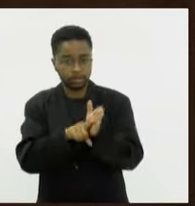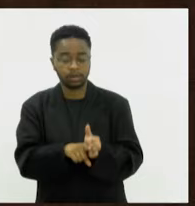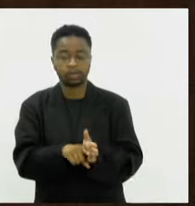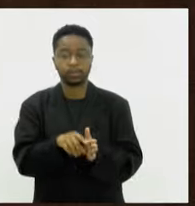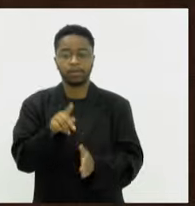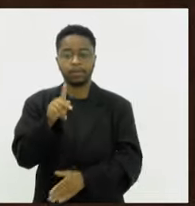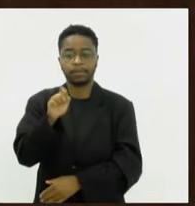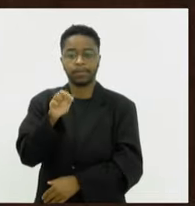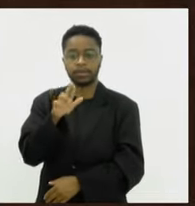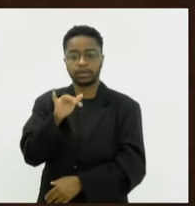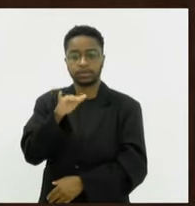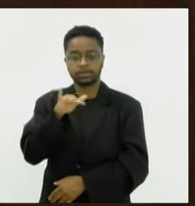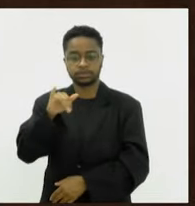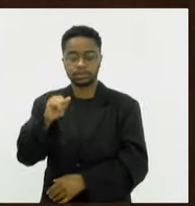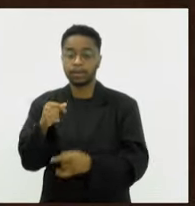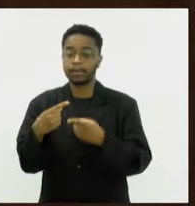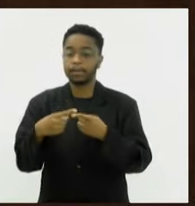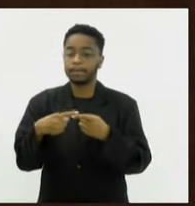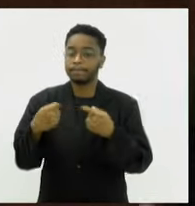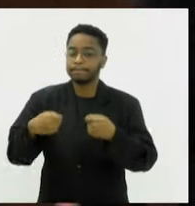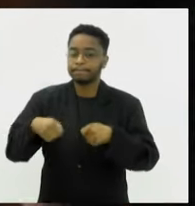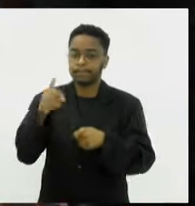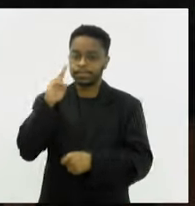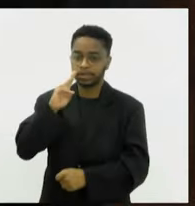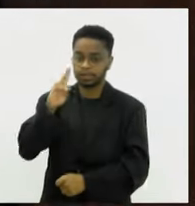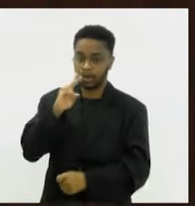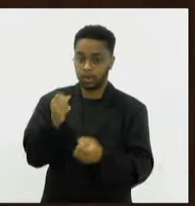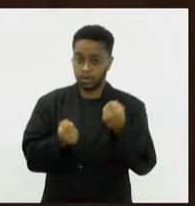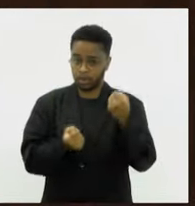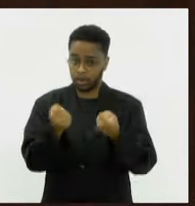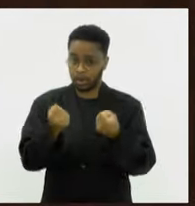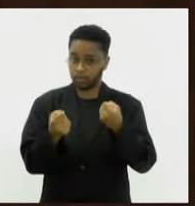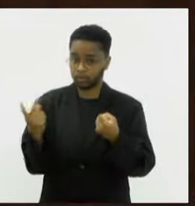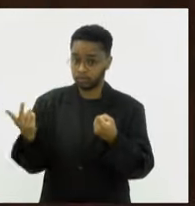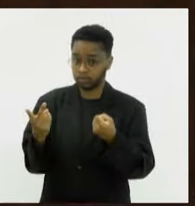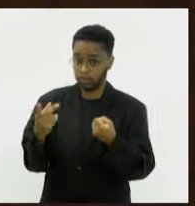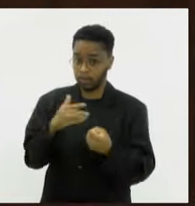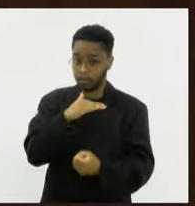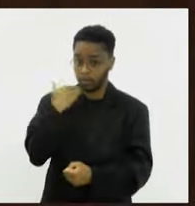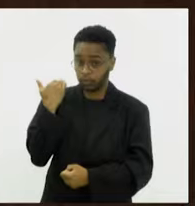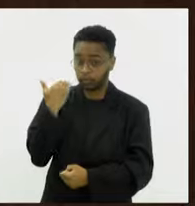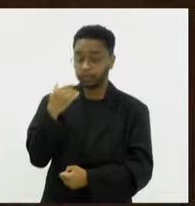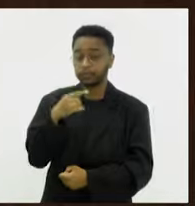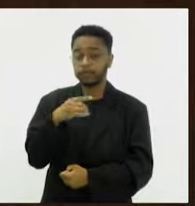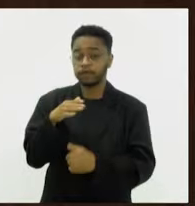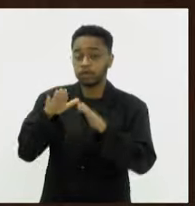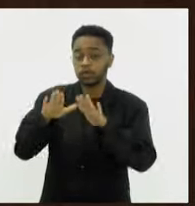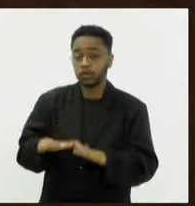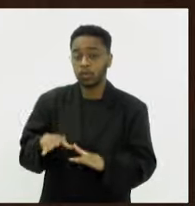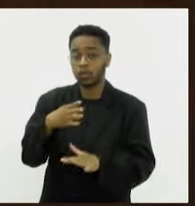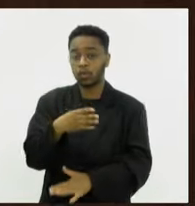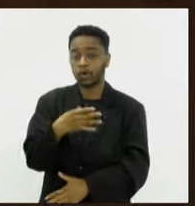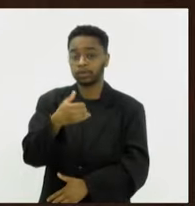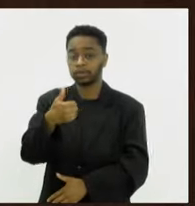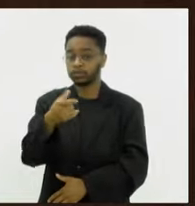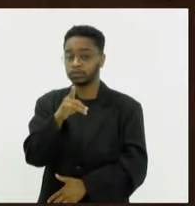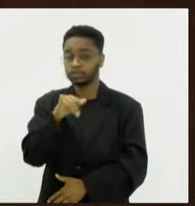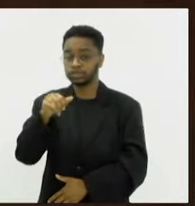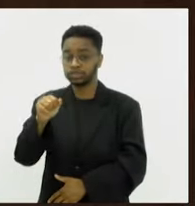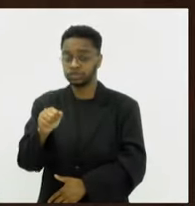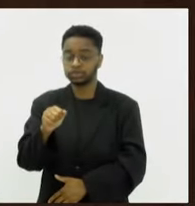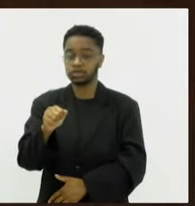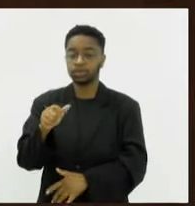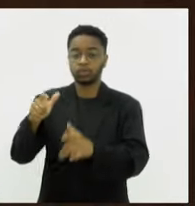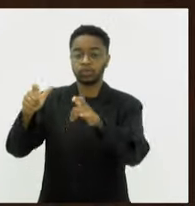o carro que Marielle e Anderson foram assassinados, ficaram 41 dias num pátio, pegando